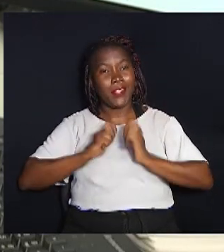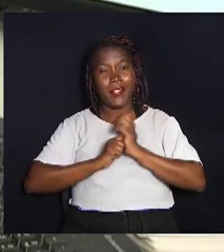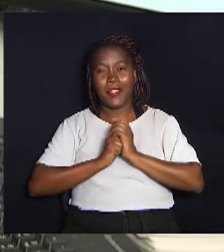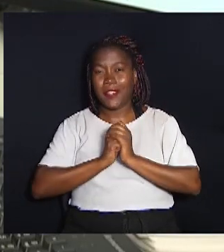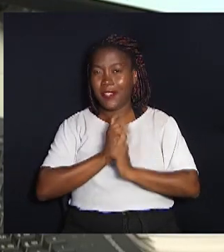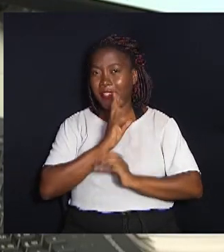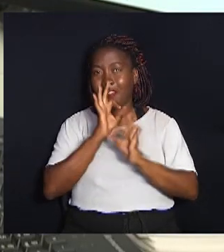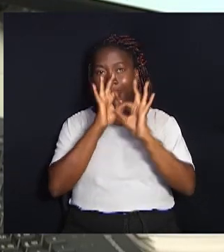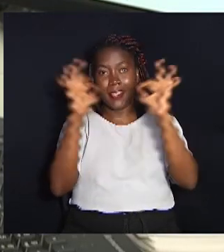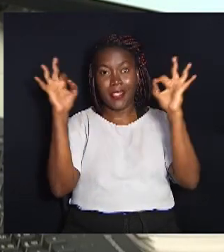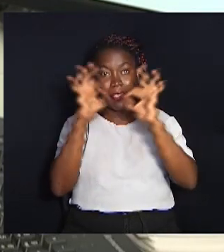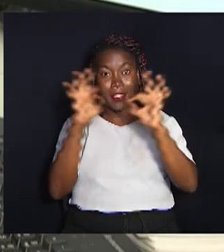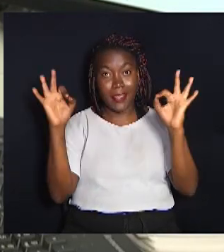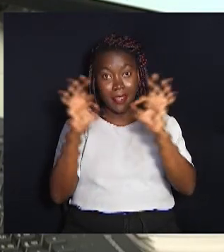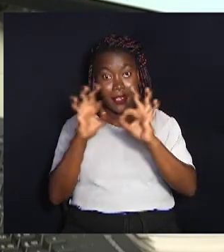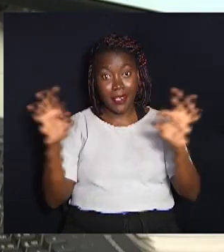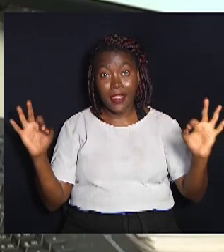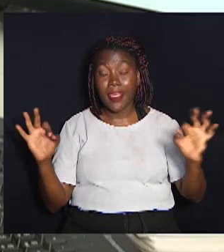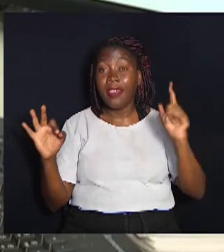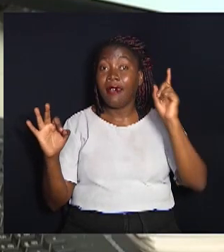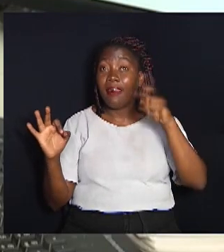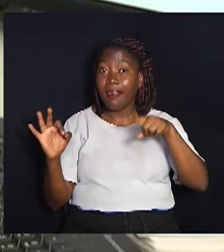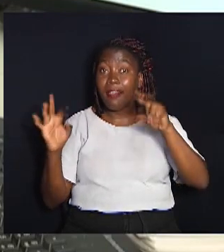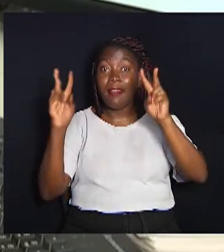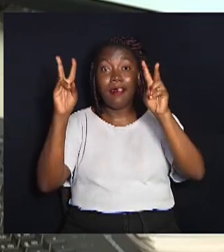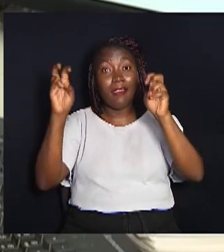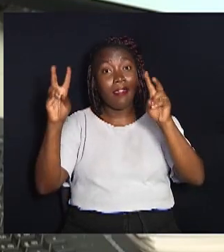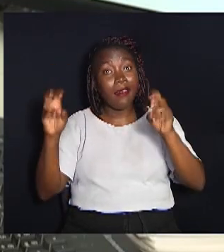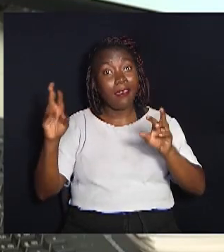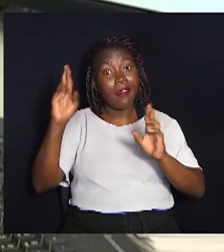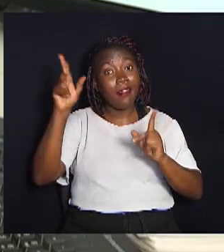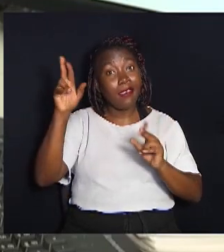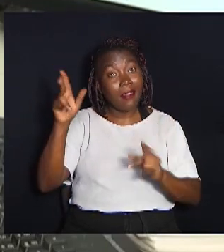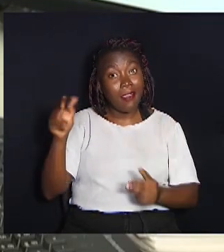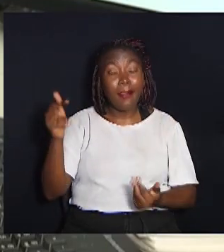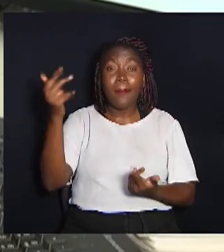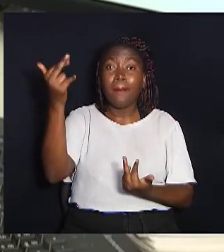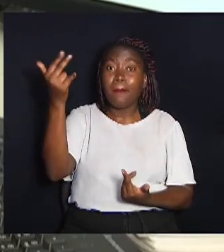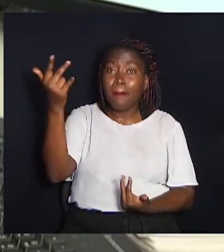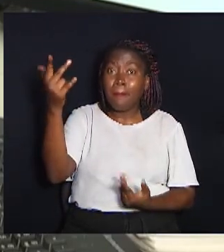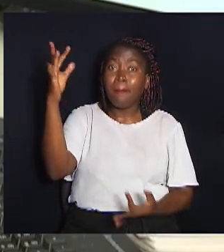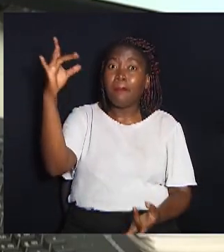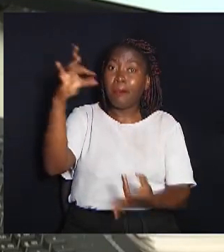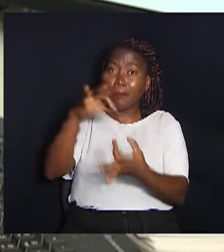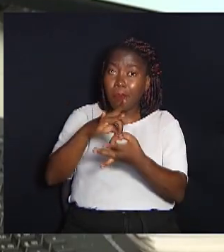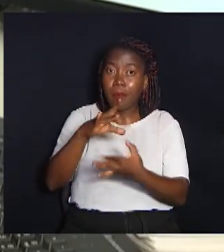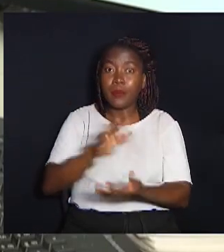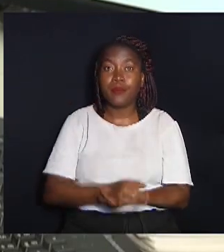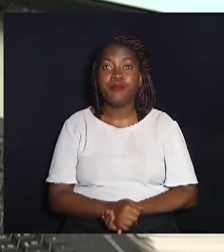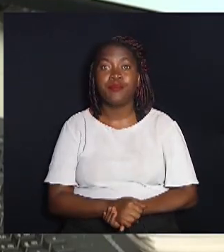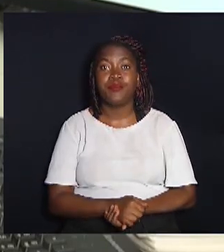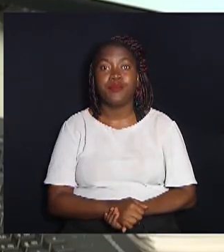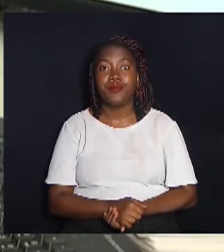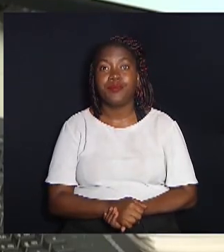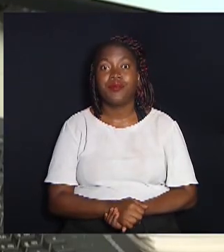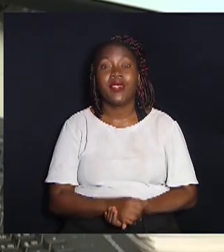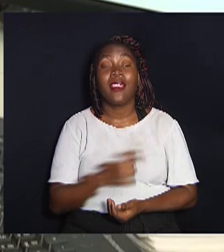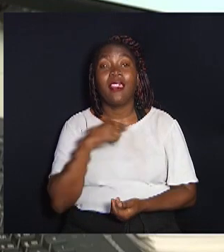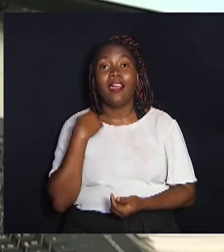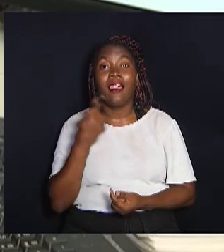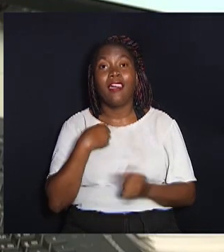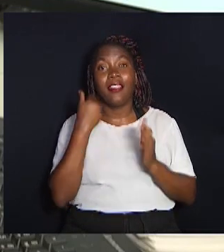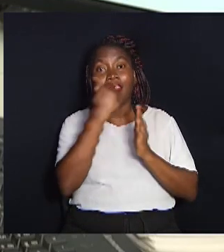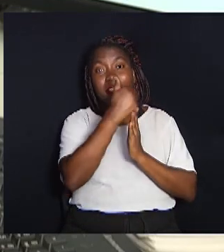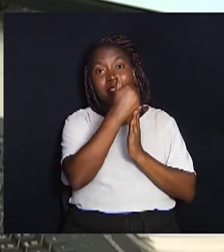tempo, que são de temas diferentes, mas que ao mesmo tempo eles estão entrelaçados. A gente listou cerca de